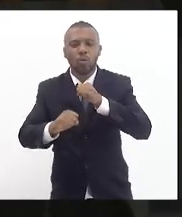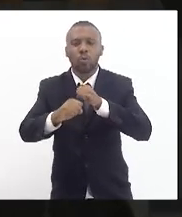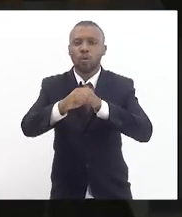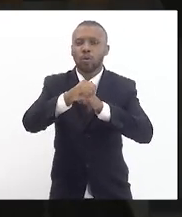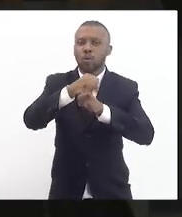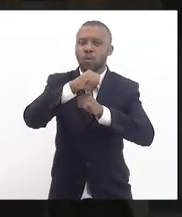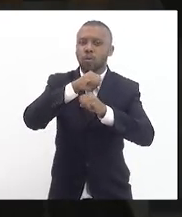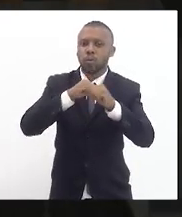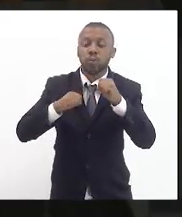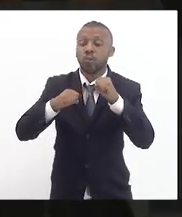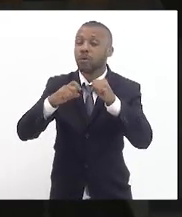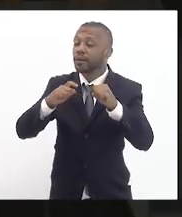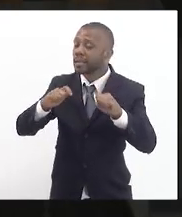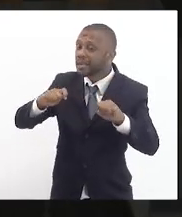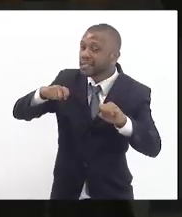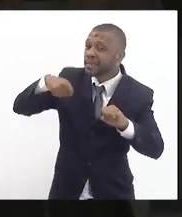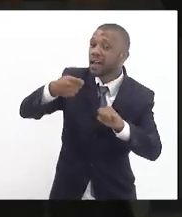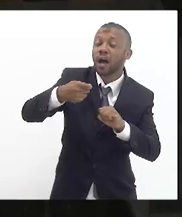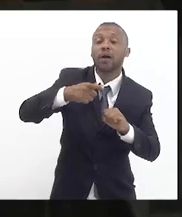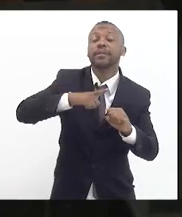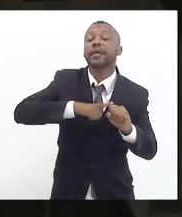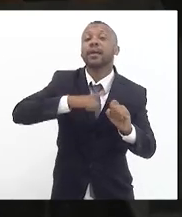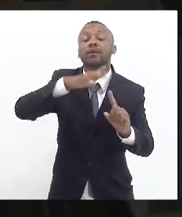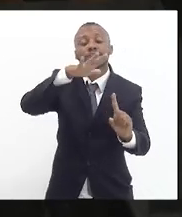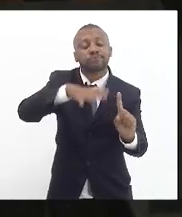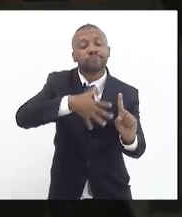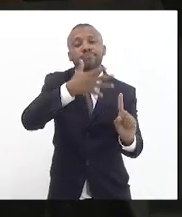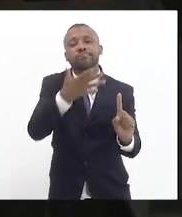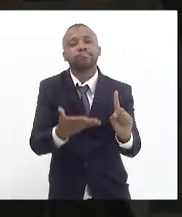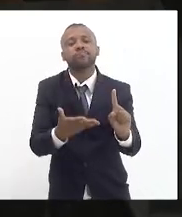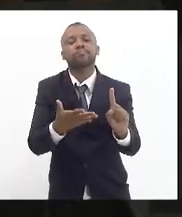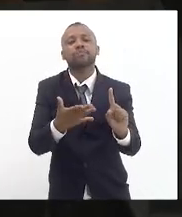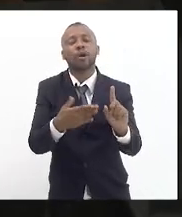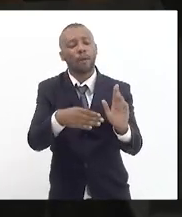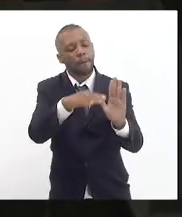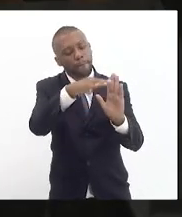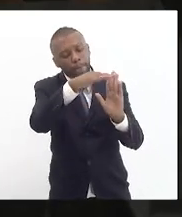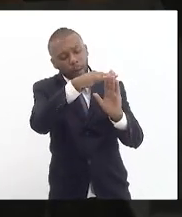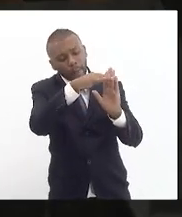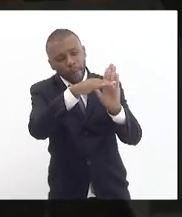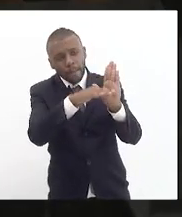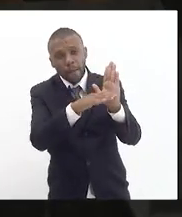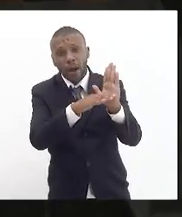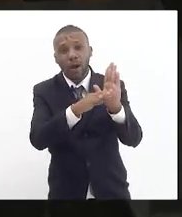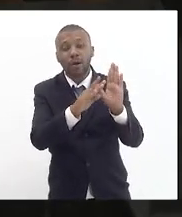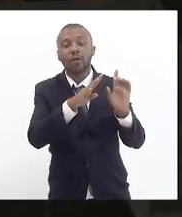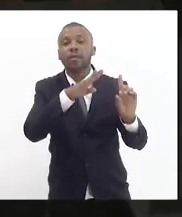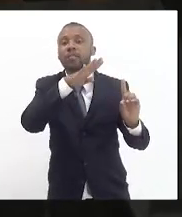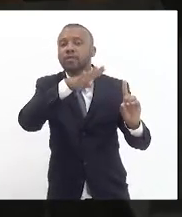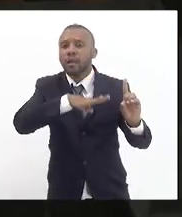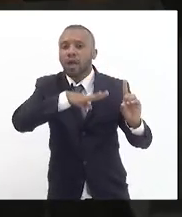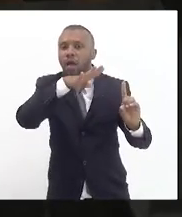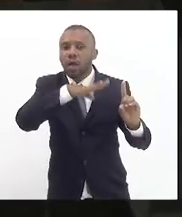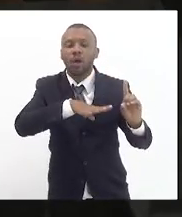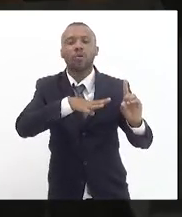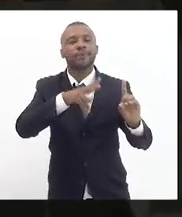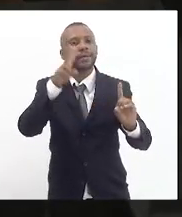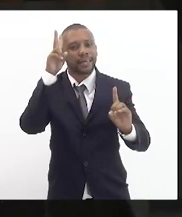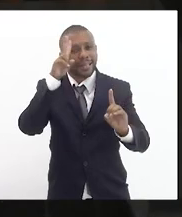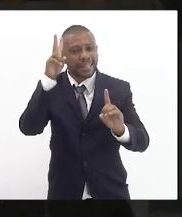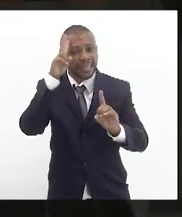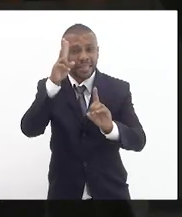que homenageiam o panteón dos deuses da mitologia